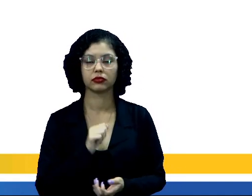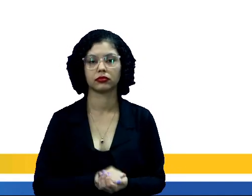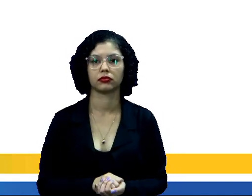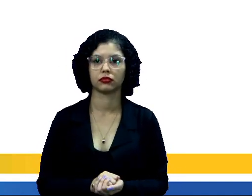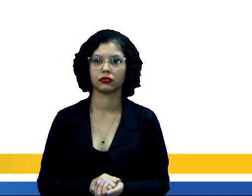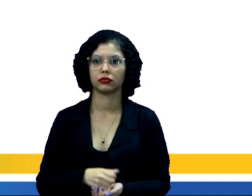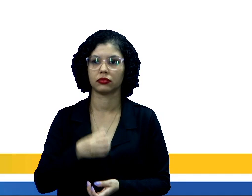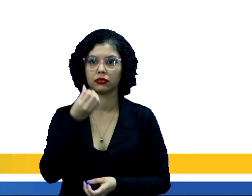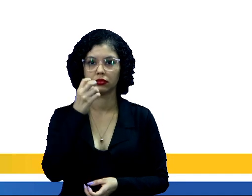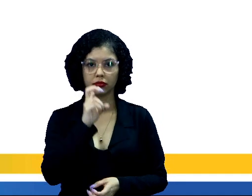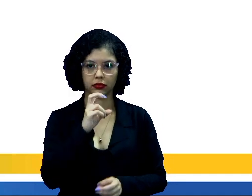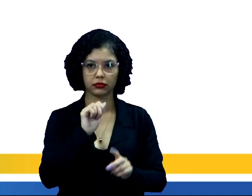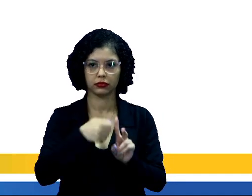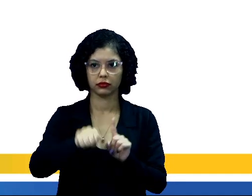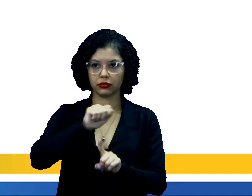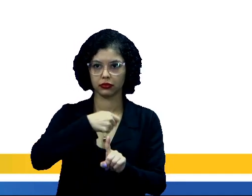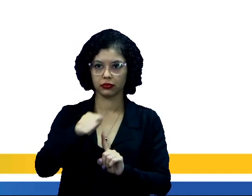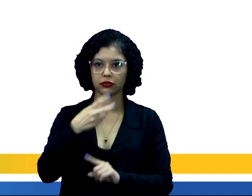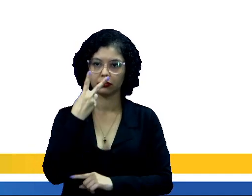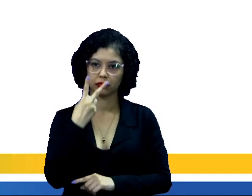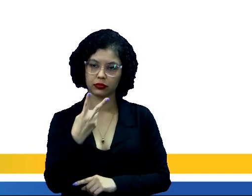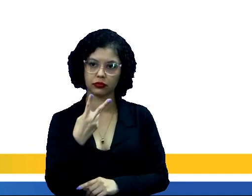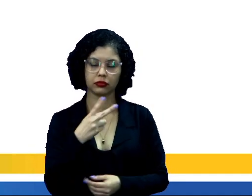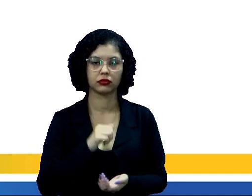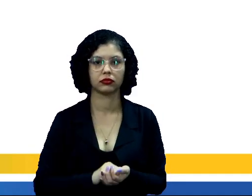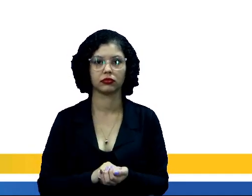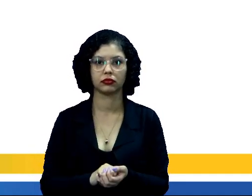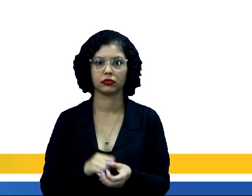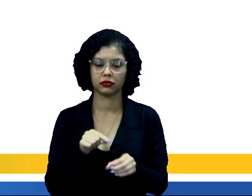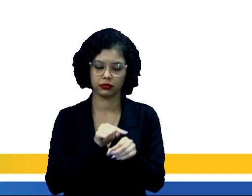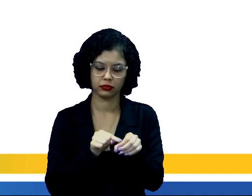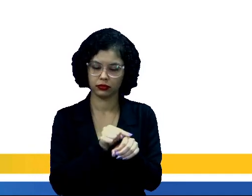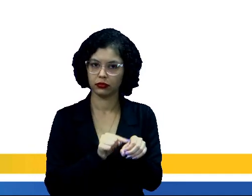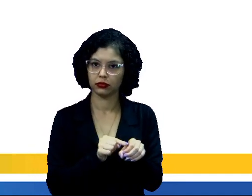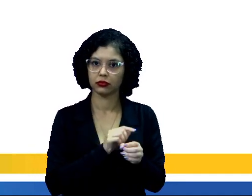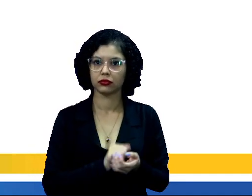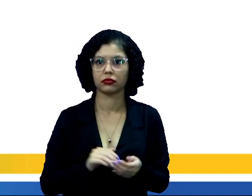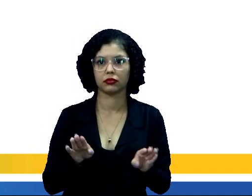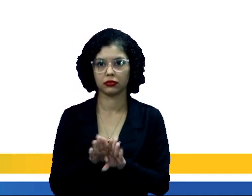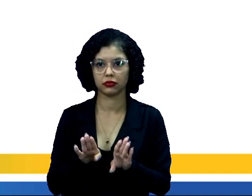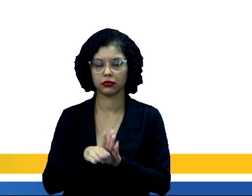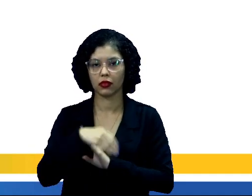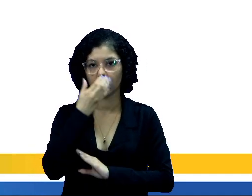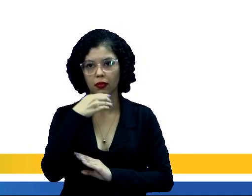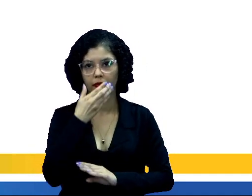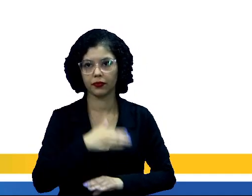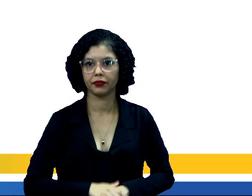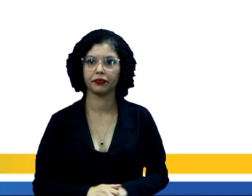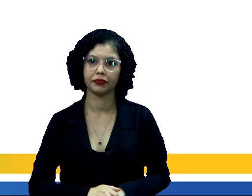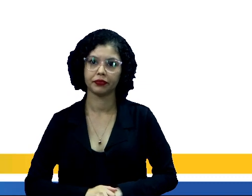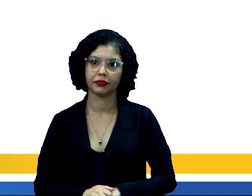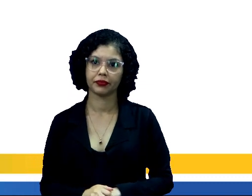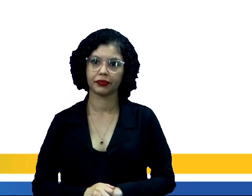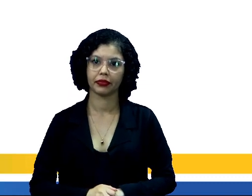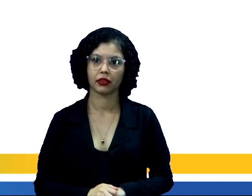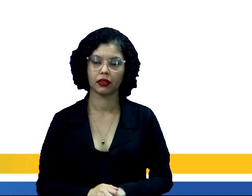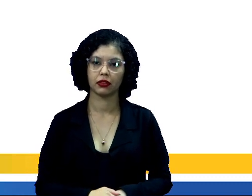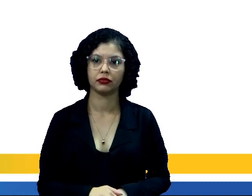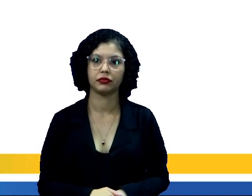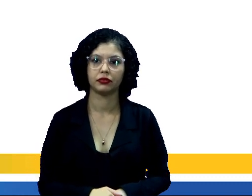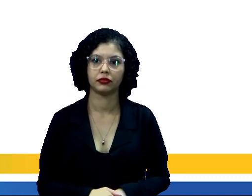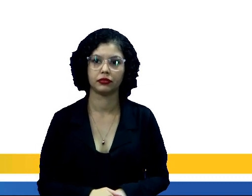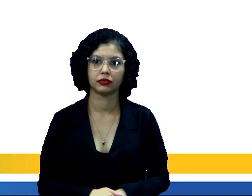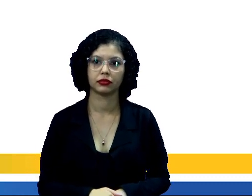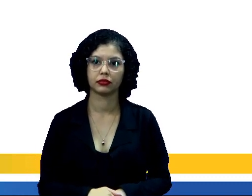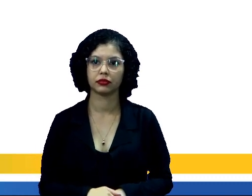mangas, 5 bananas, 2 goiabas e uma maçã. I have 6 mangoes,